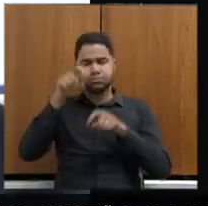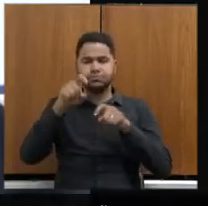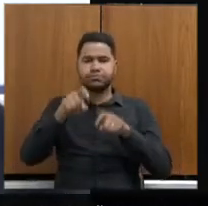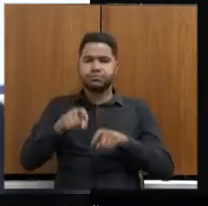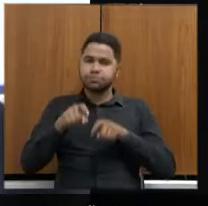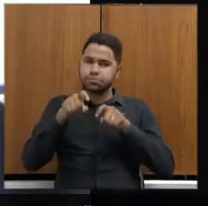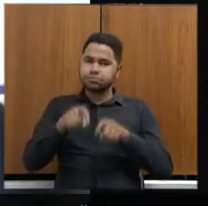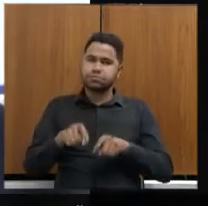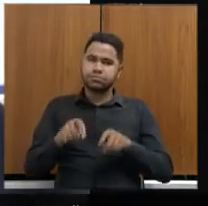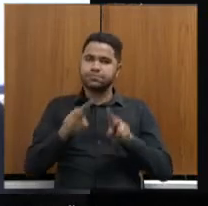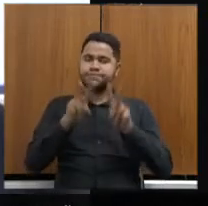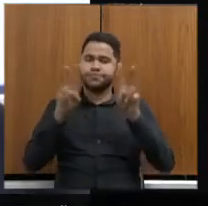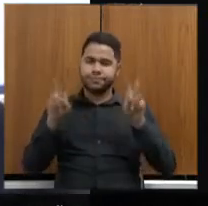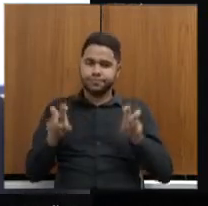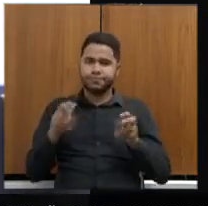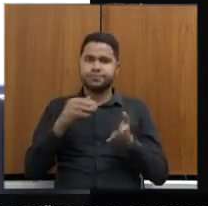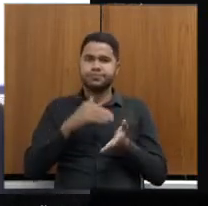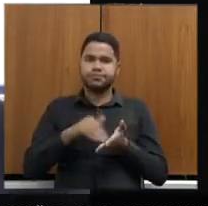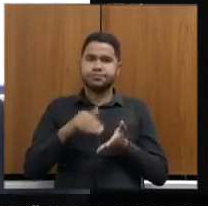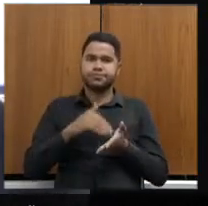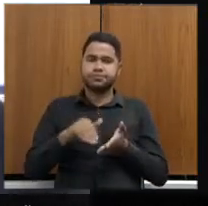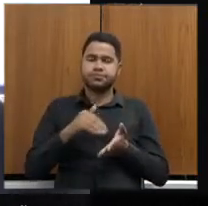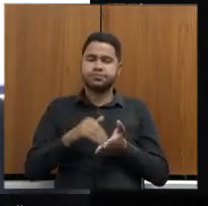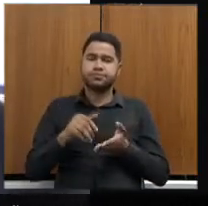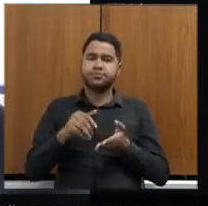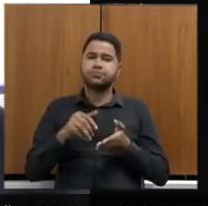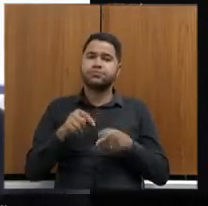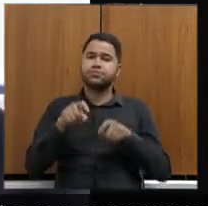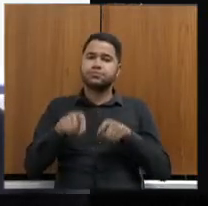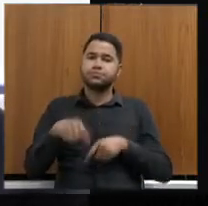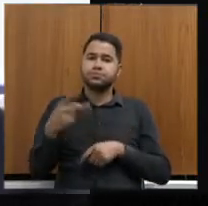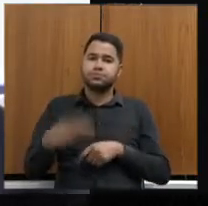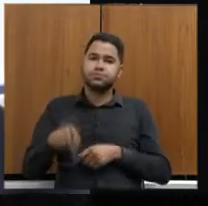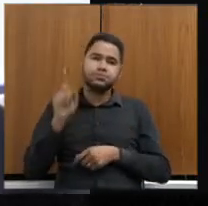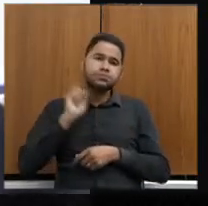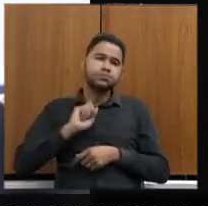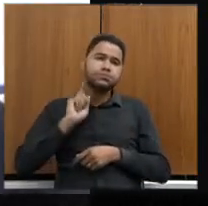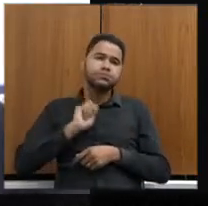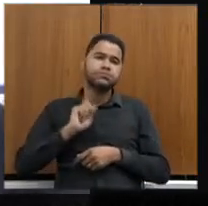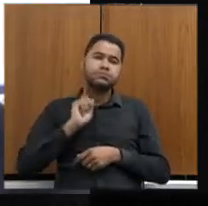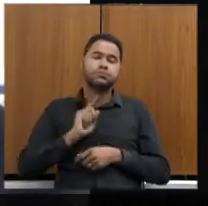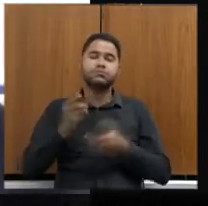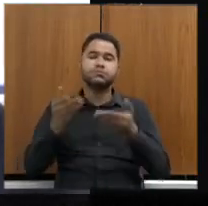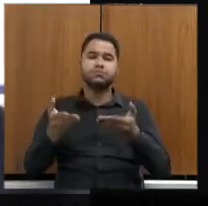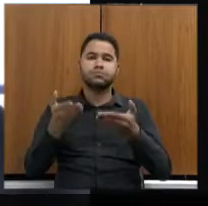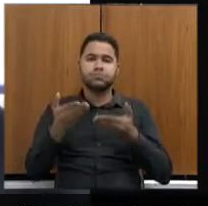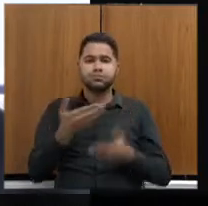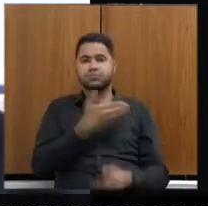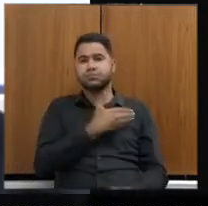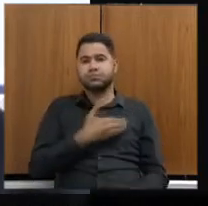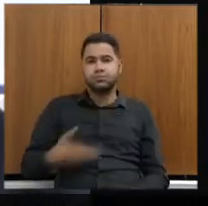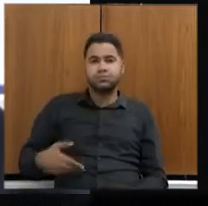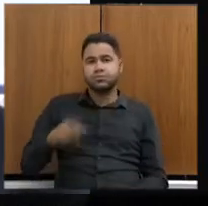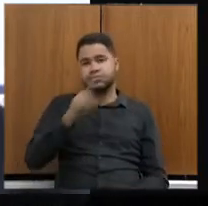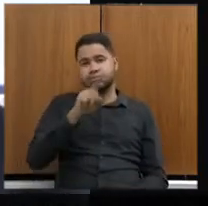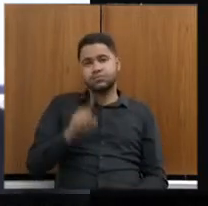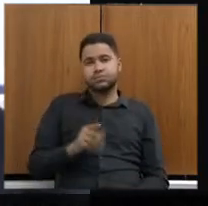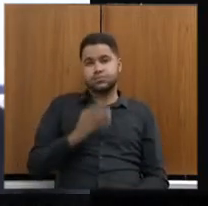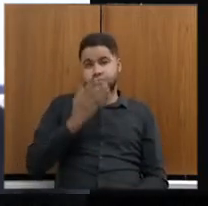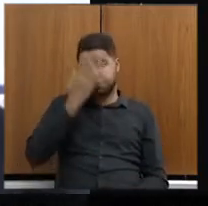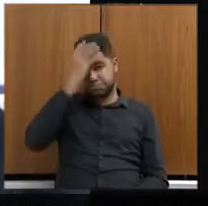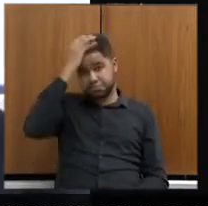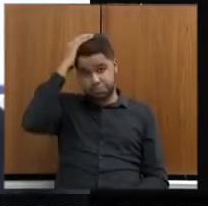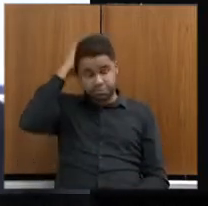como 10 secretária a gente agricultura de Minas Gerais o convite foi feito o nosso Governador Zema e